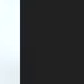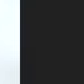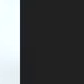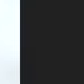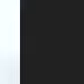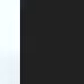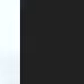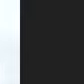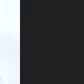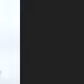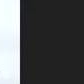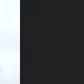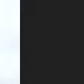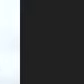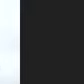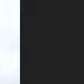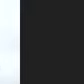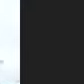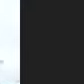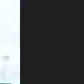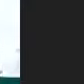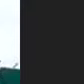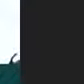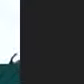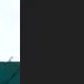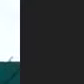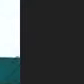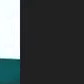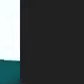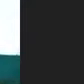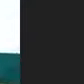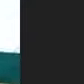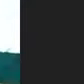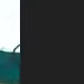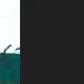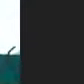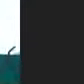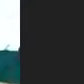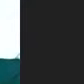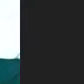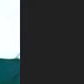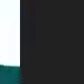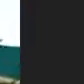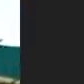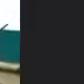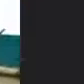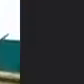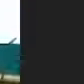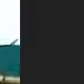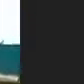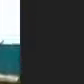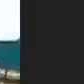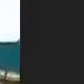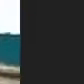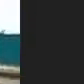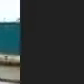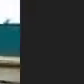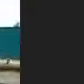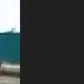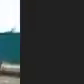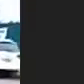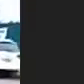Então, isso foi o que a gestão atual, a direção da empresa fez na terça-feira passada. E é isso que está nos